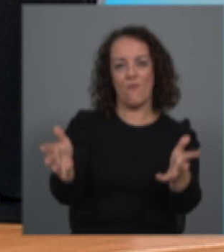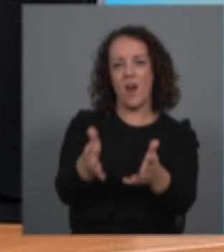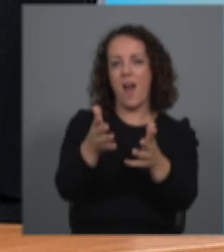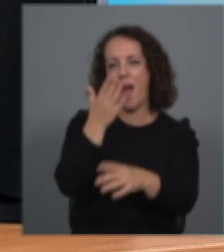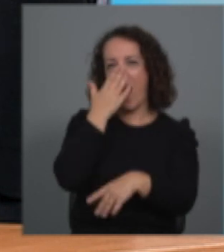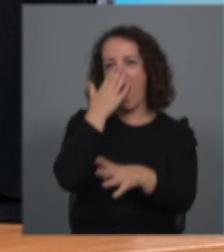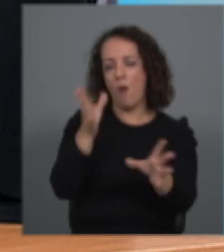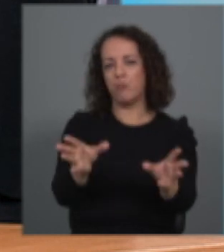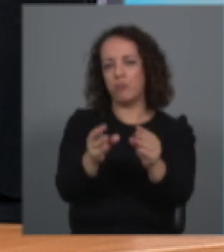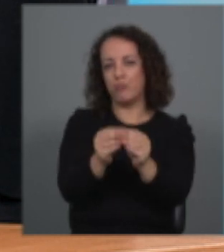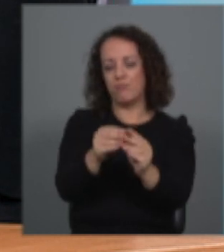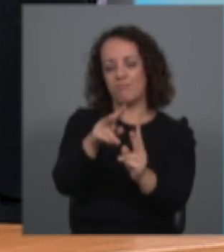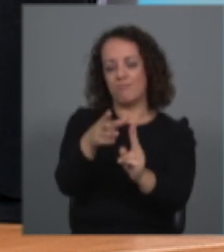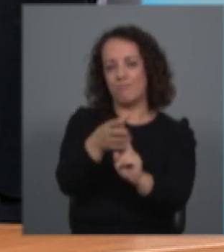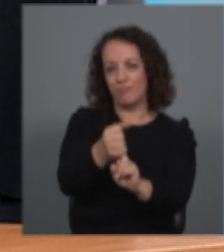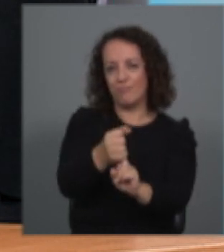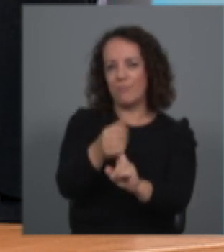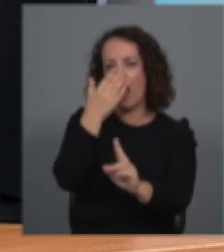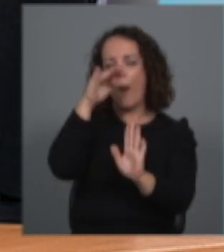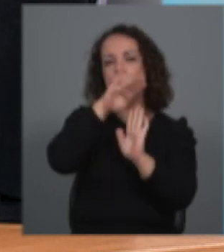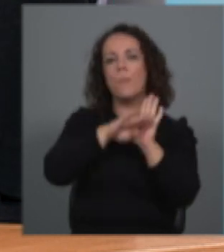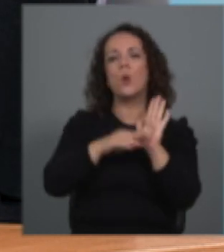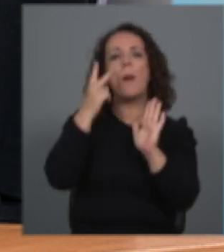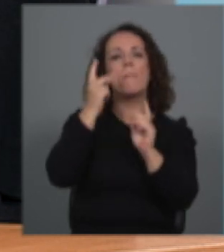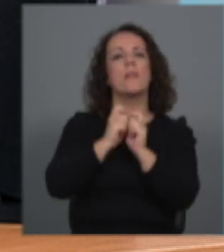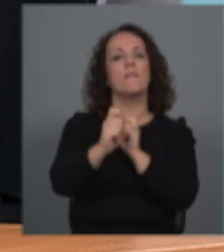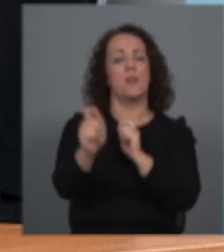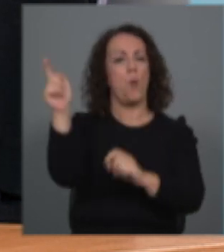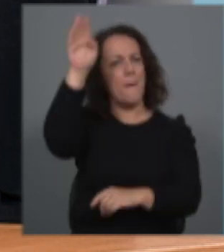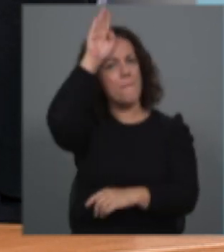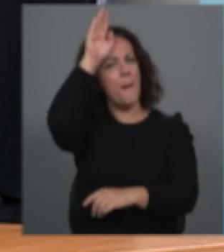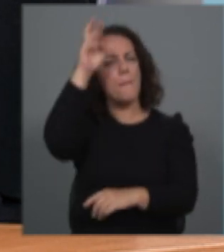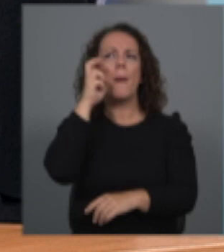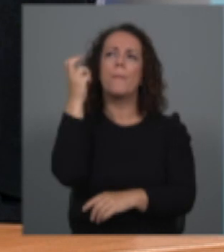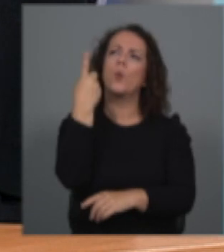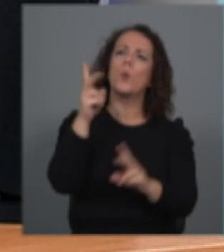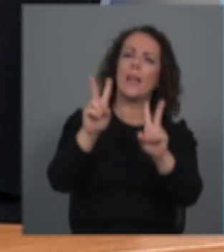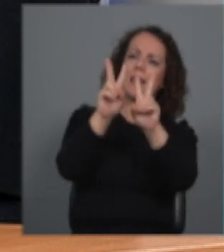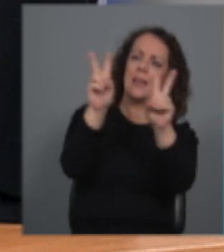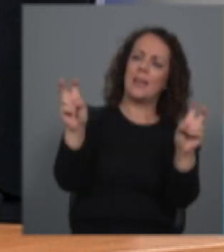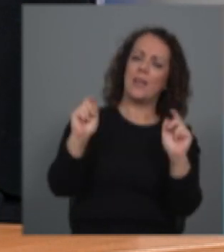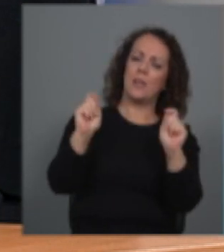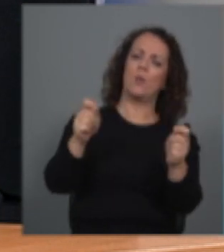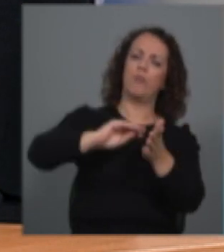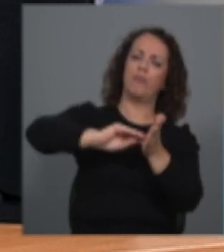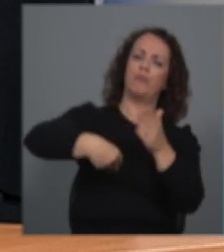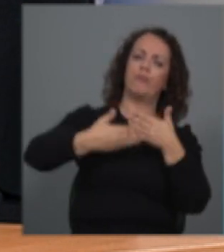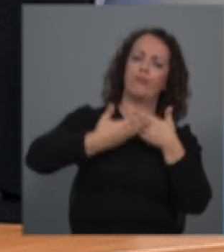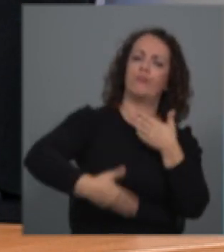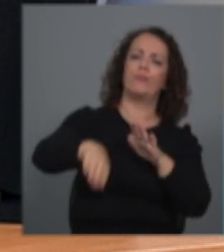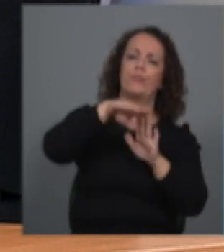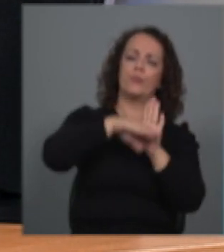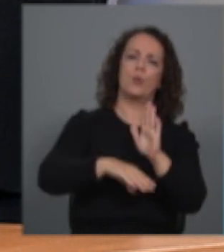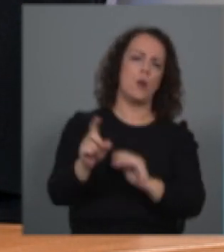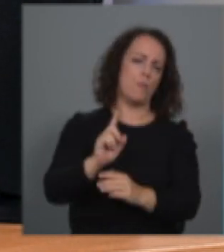um programa de vida. O Papa não foi à procura só de um título para a sua encíclica,